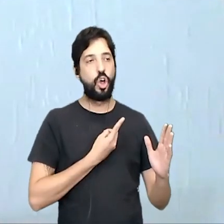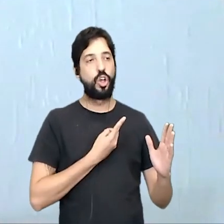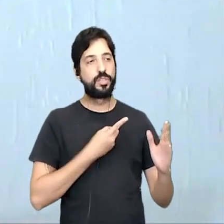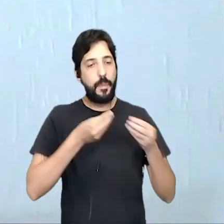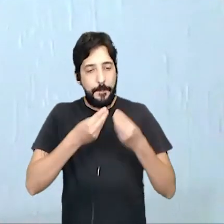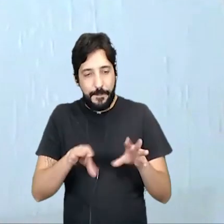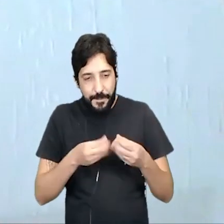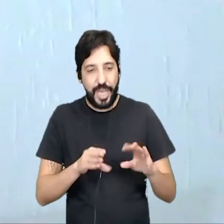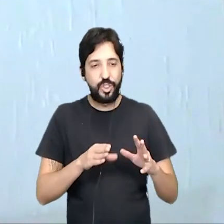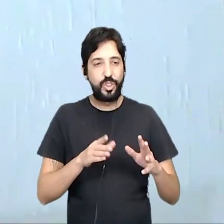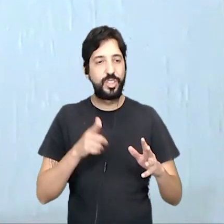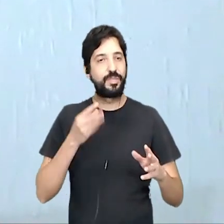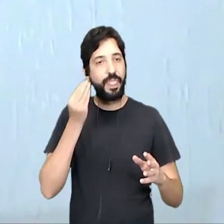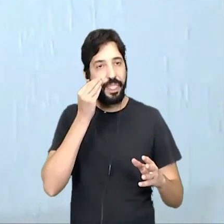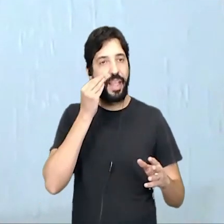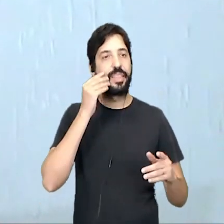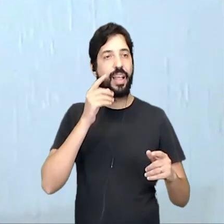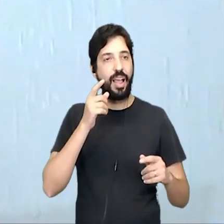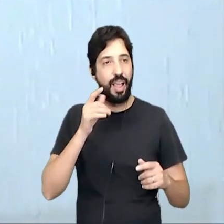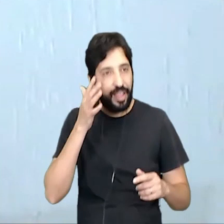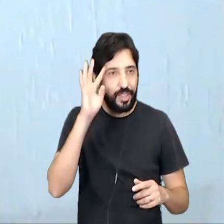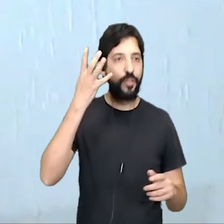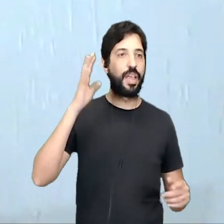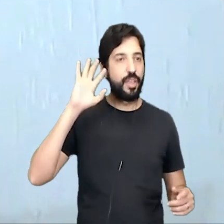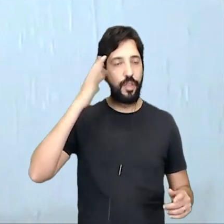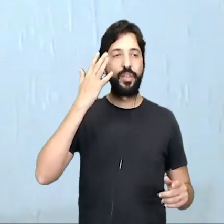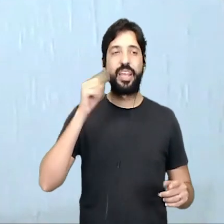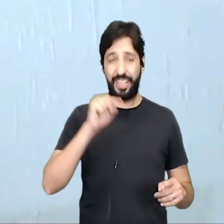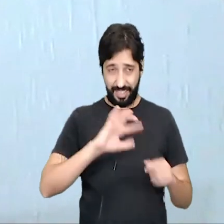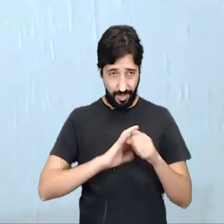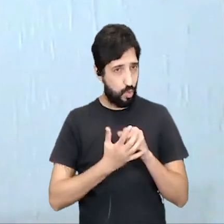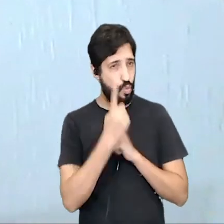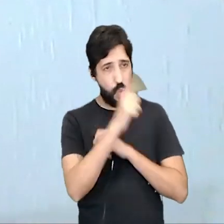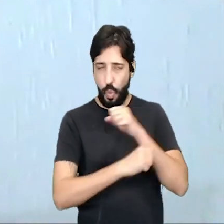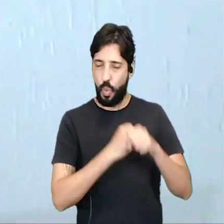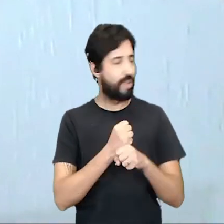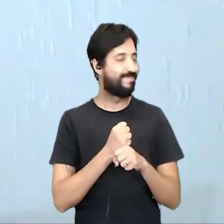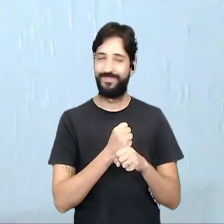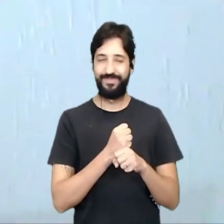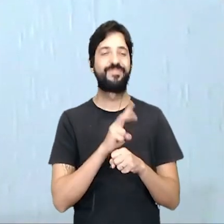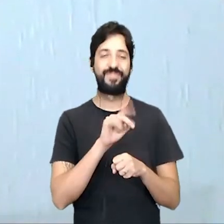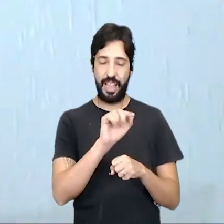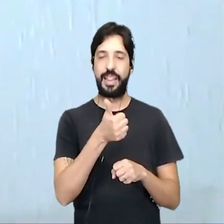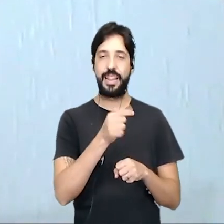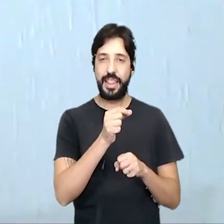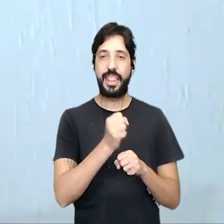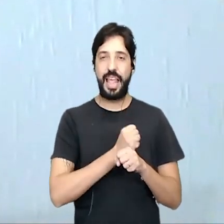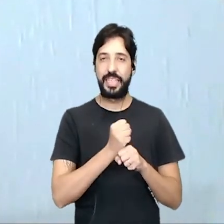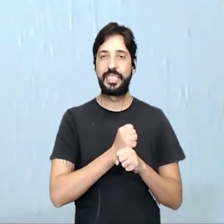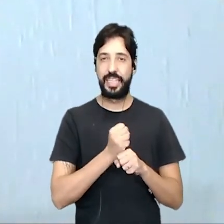vamos correr atrás de prejuízo. Não é um evento que vai durar um ano, é um evento que vai durar uma